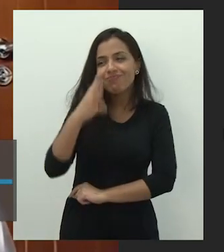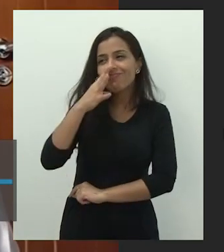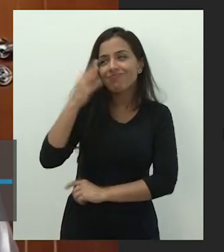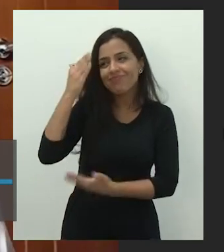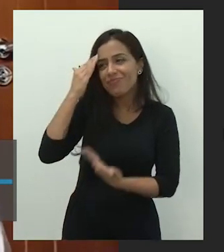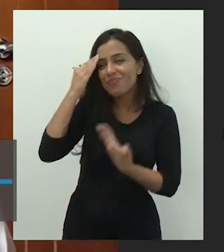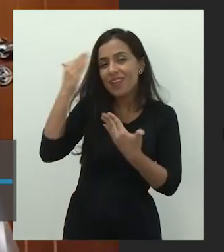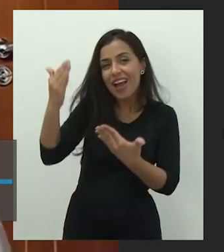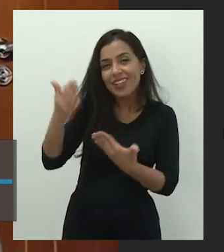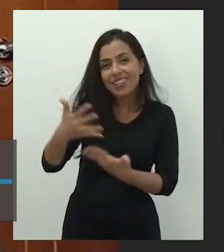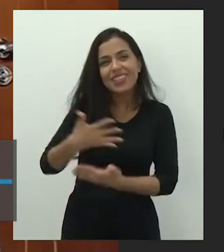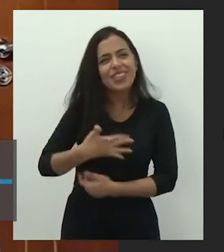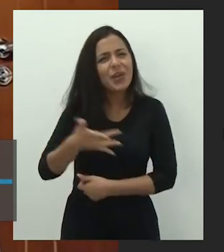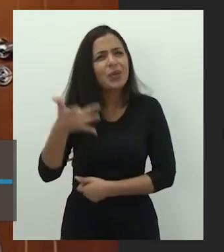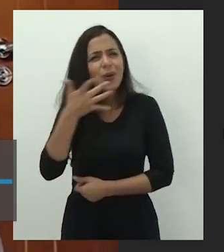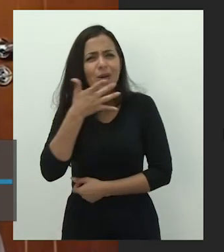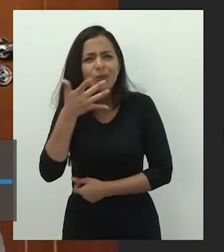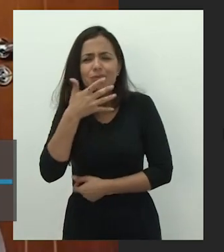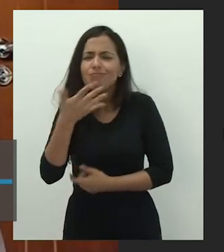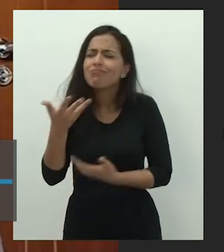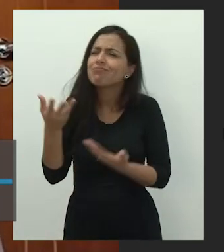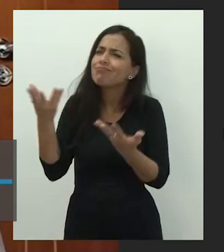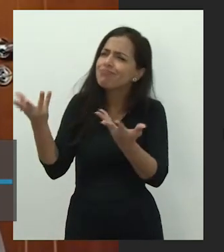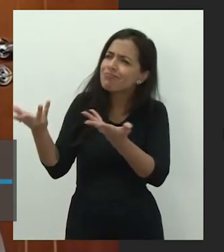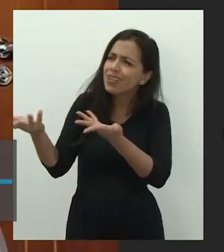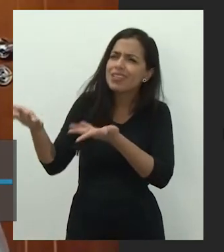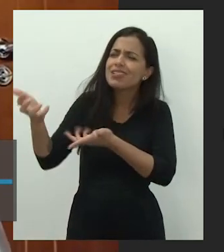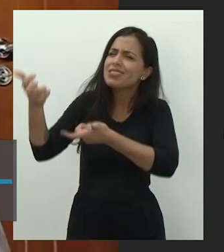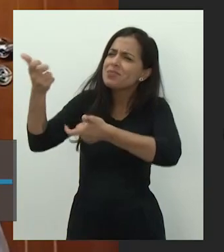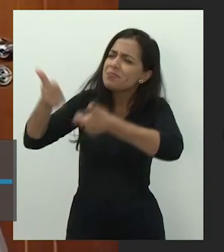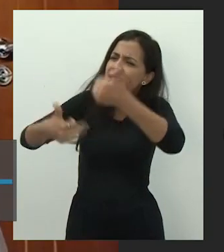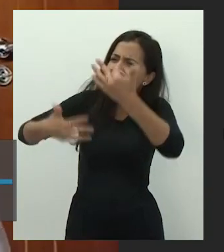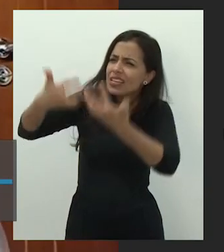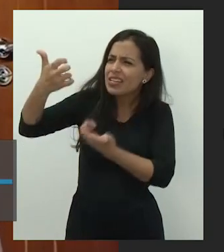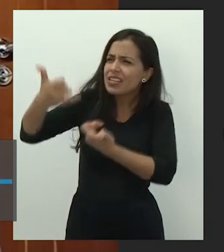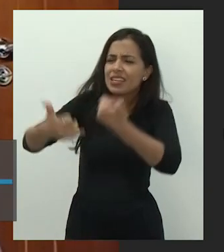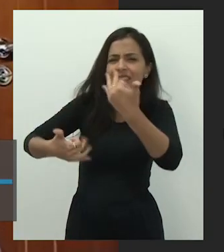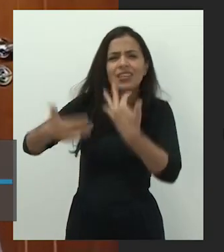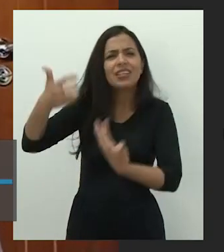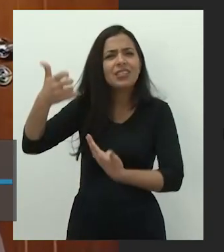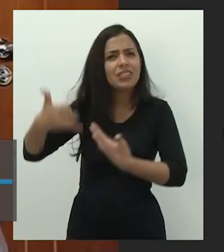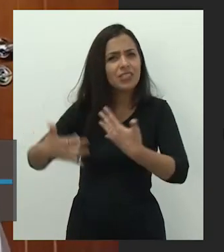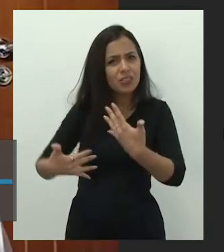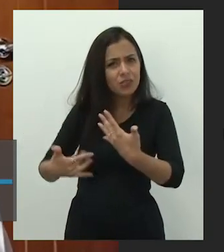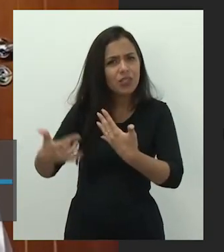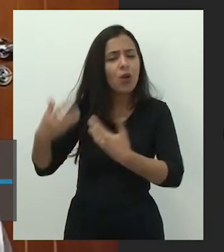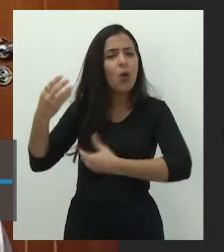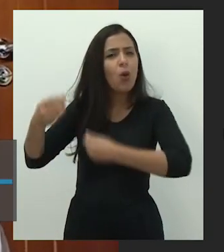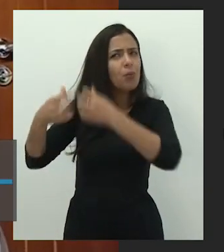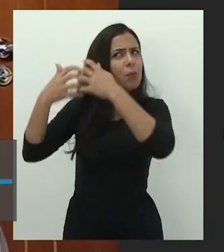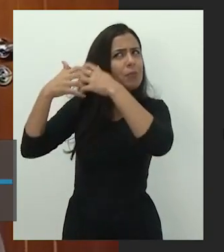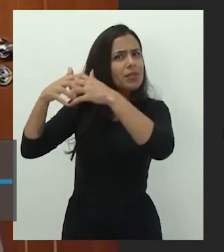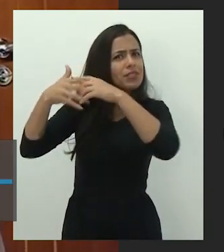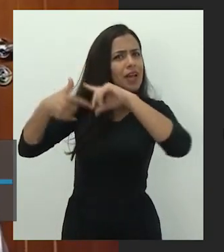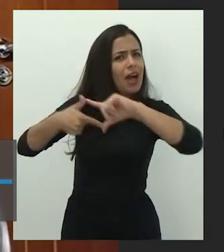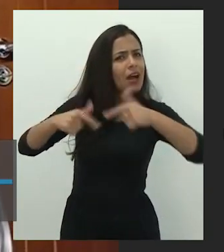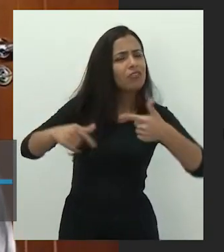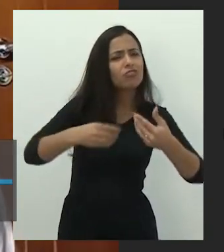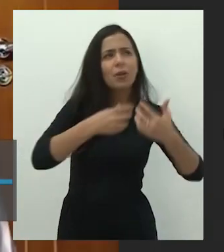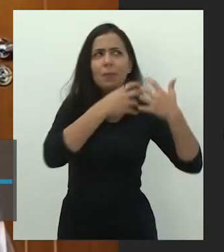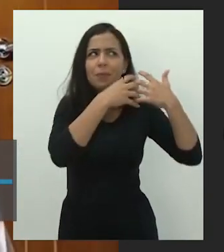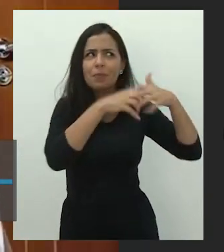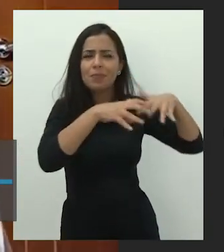maravilhoso ficar ouvindo ela falar sobre o pensar algebricamente, pensar matemática também, né? Vi